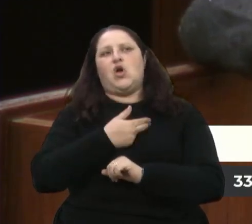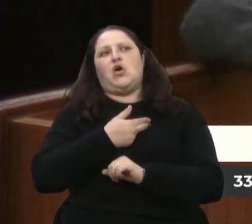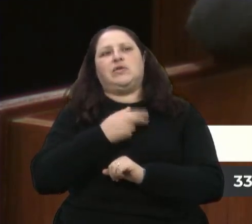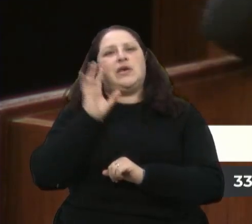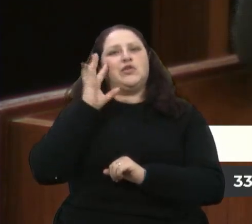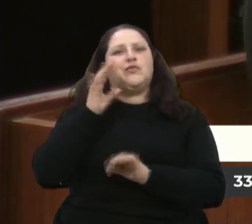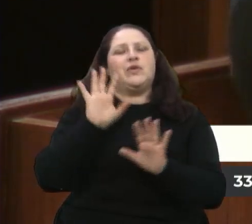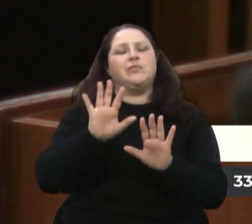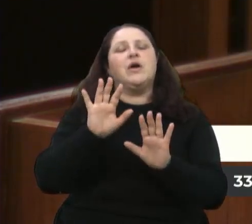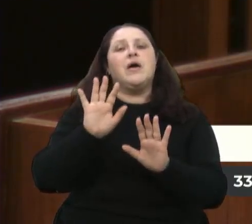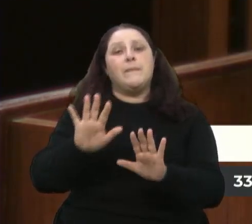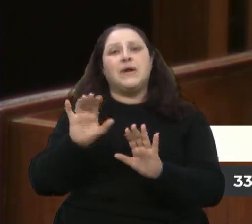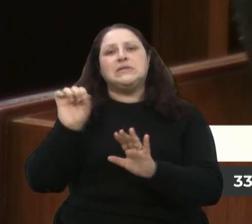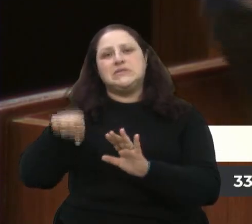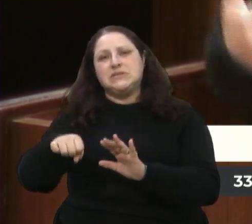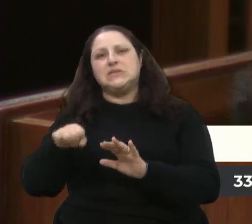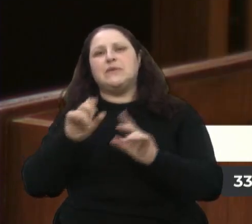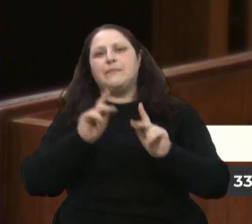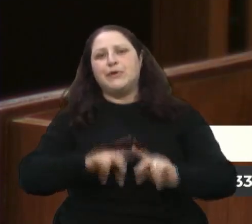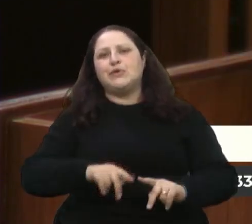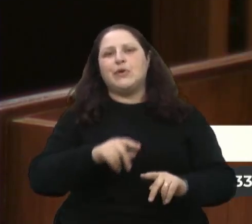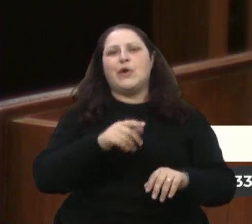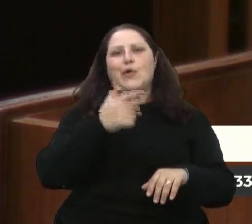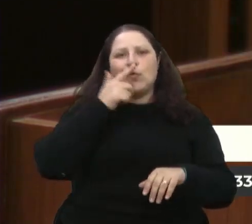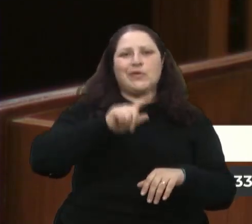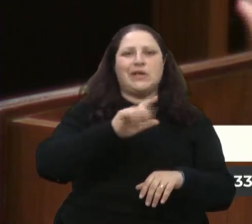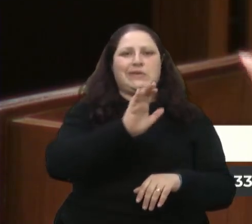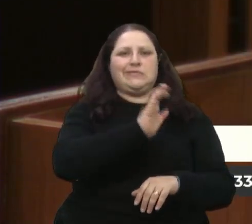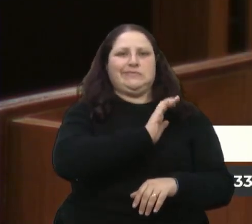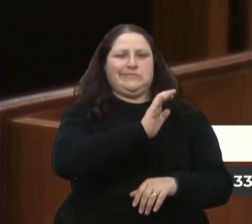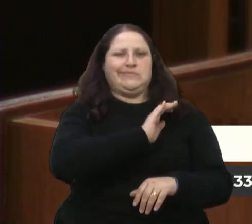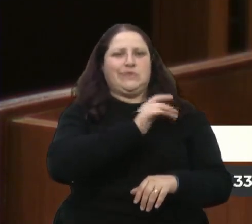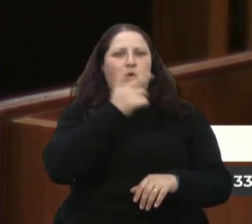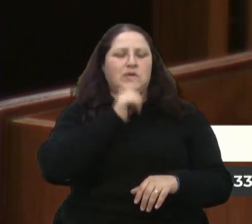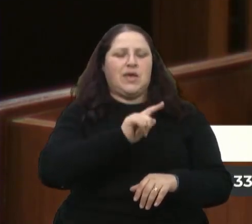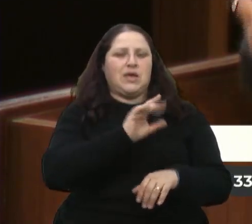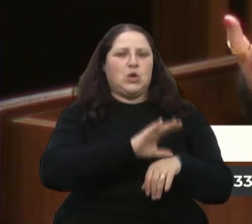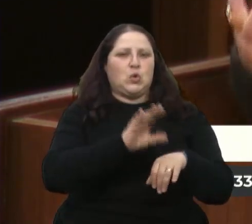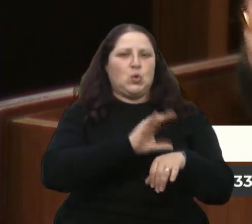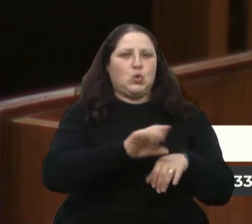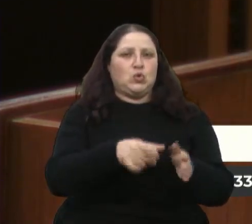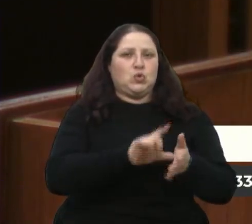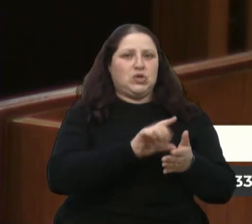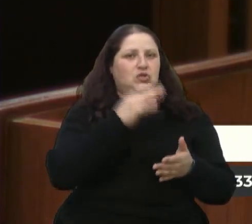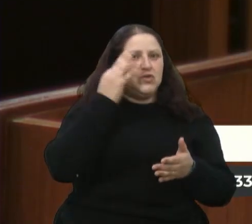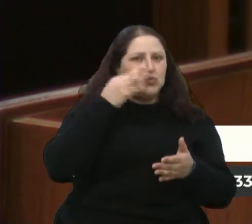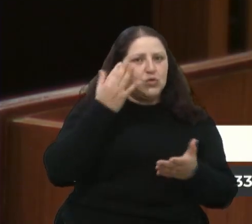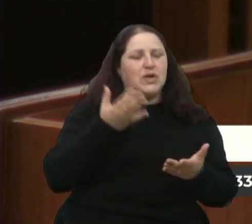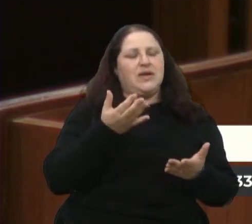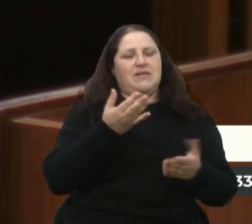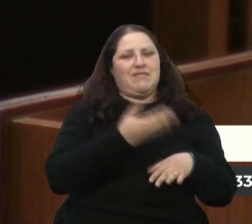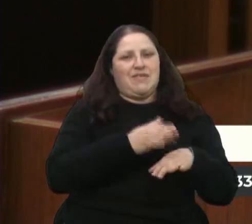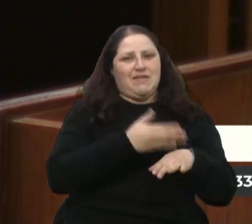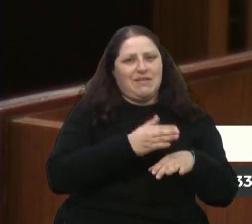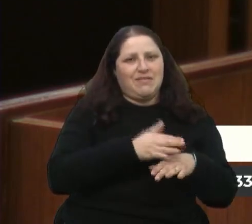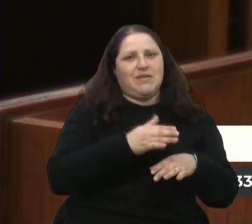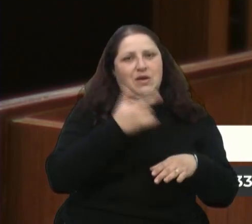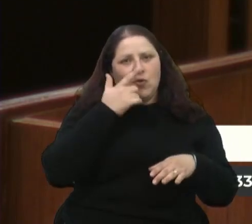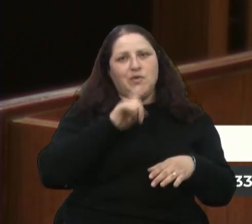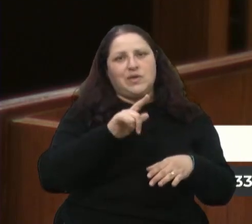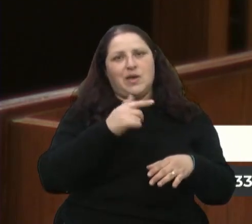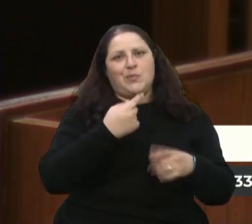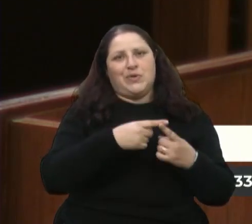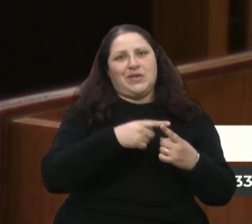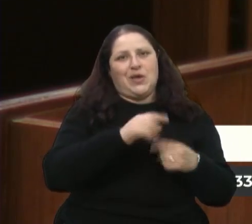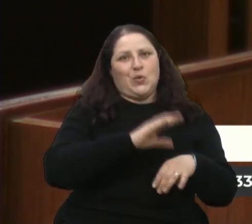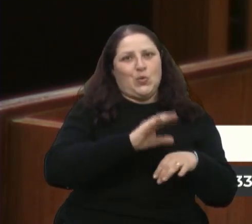as pessoas que conseguem fazer cursos pré-vestibulares, que também são caros, isso é aquilo que acaba conseguindo ingressar numa